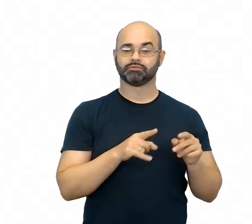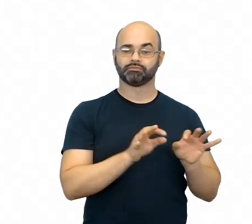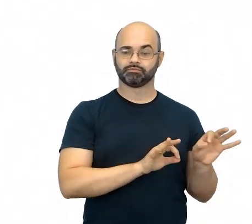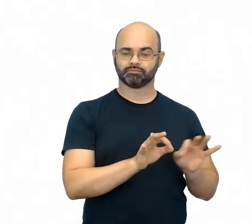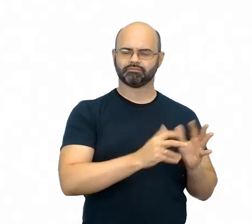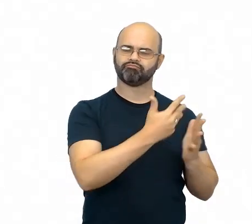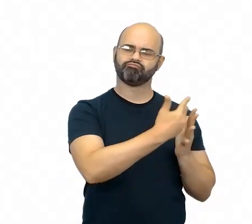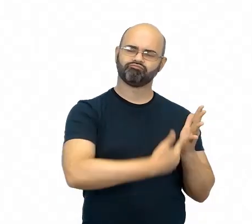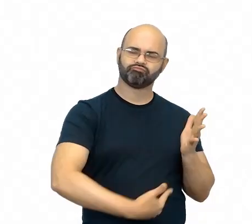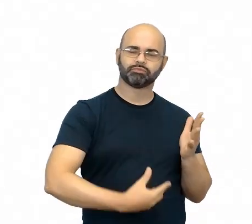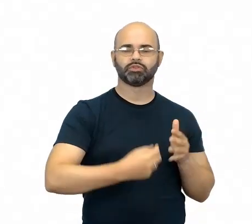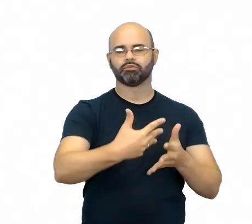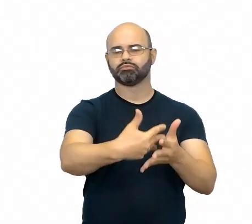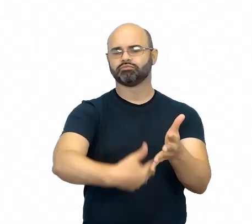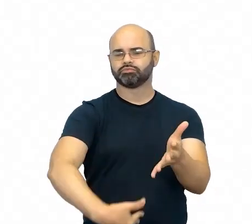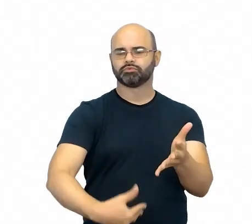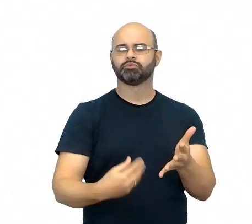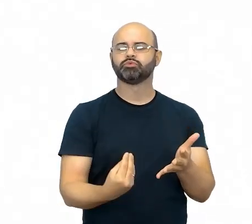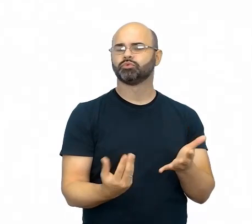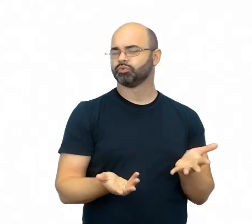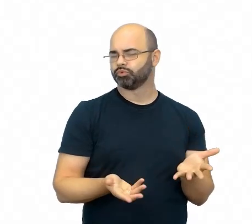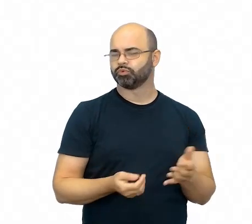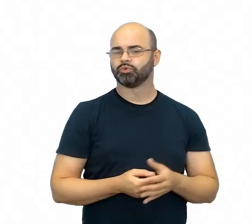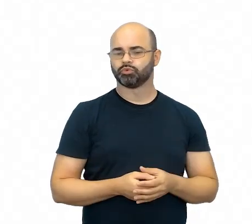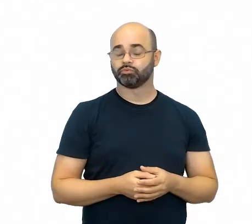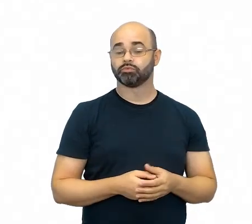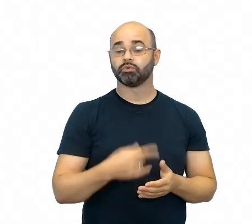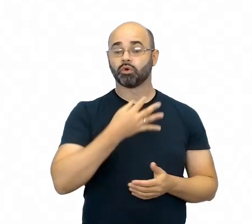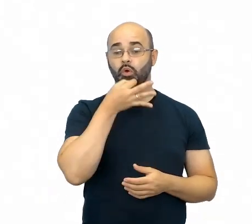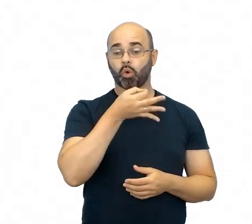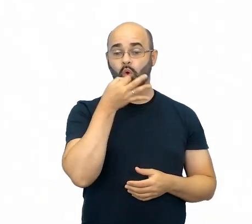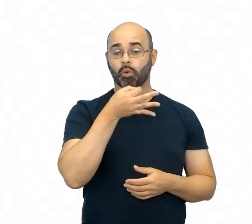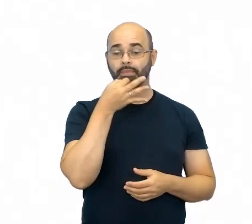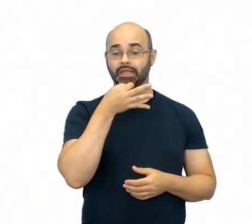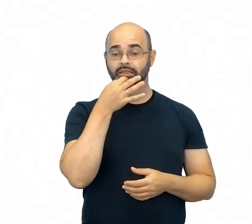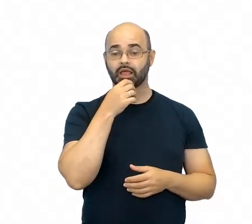e como podem ser enviados comentários.